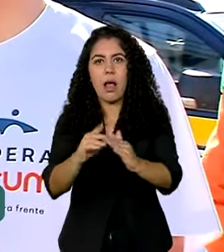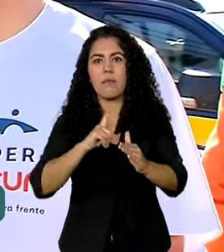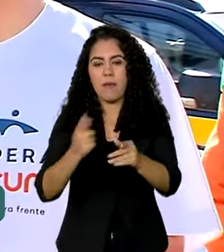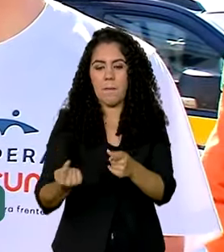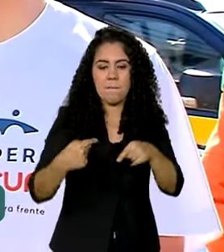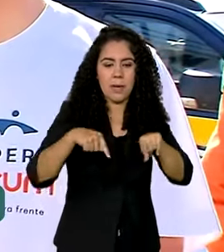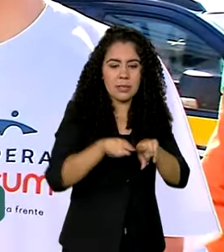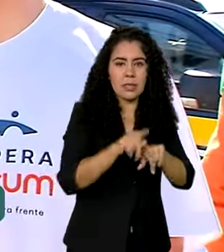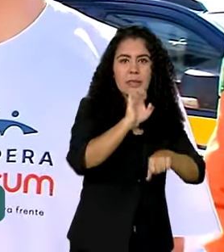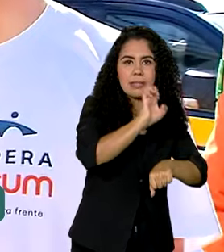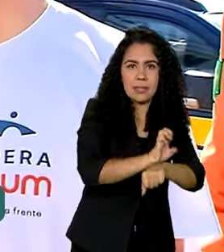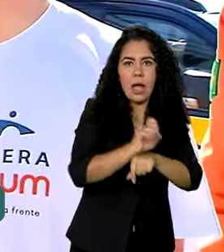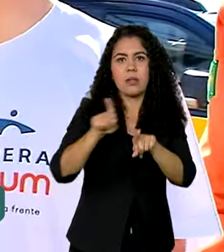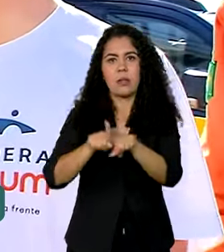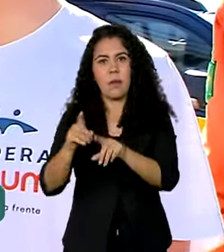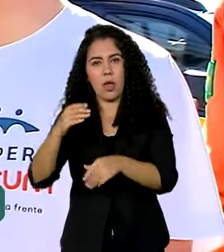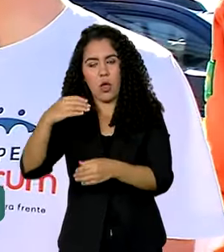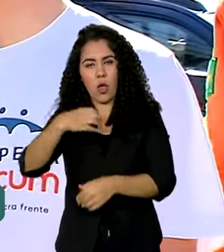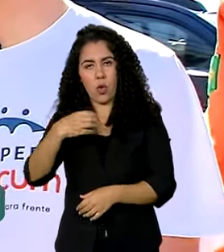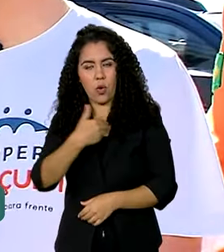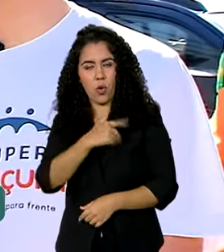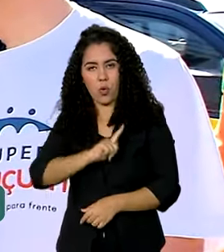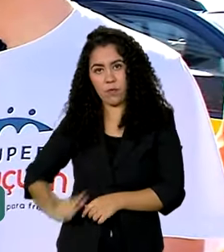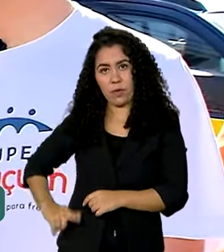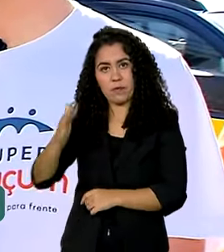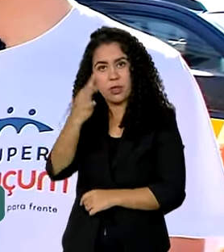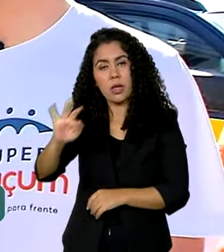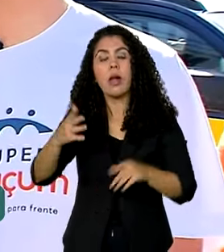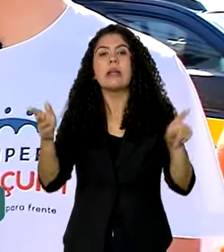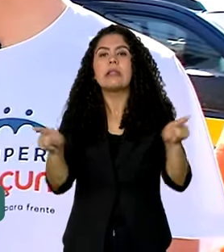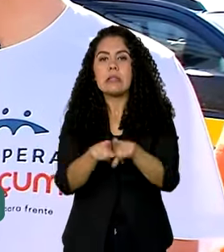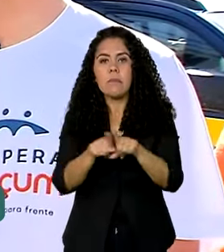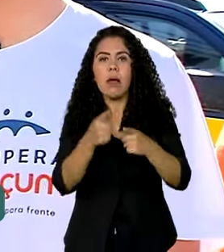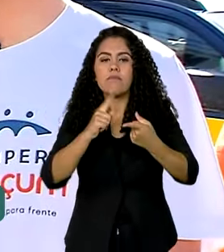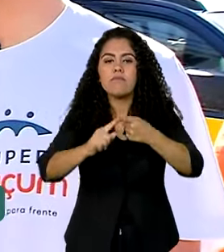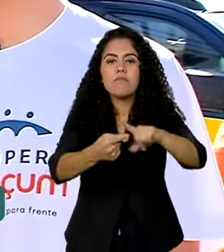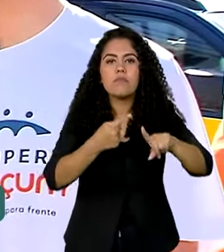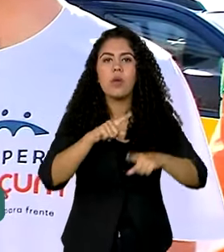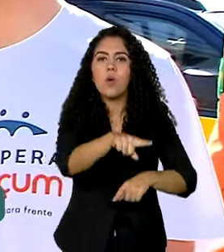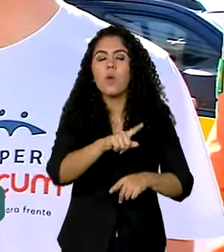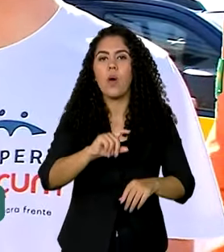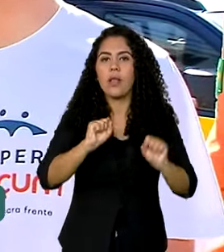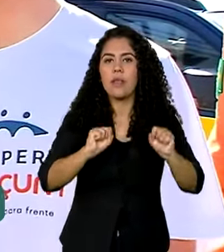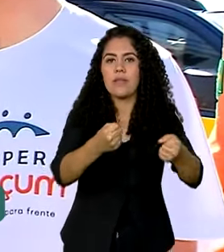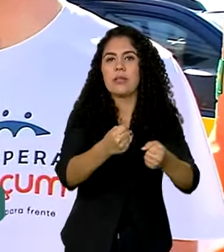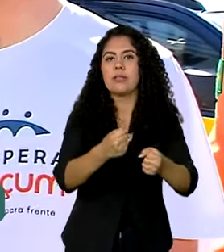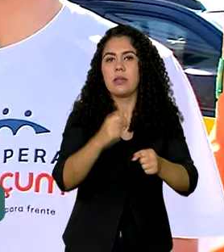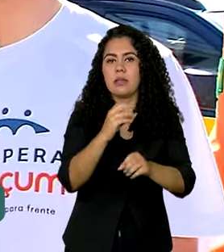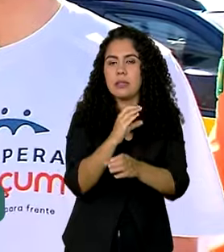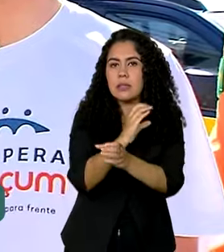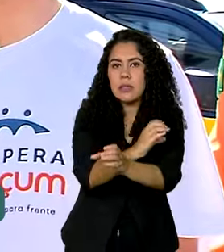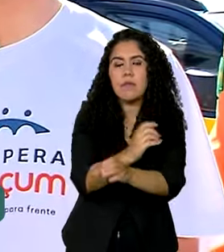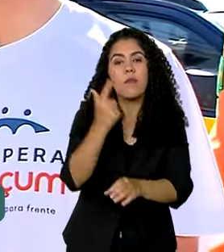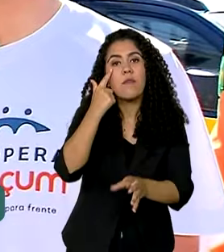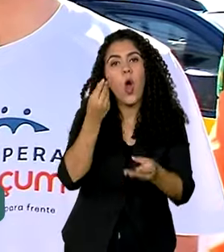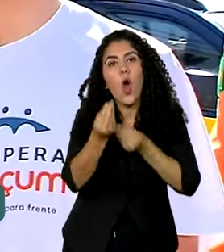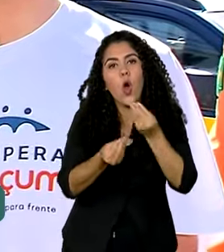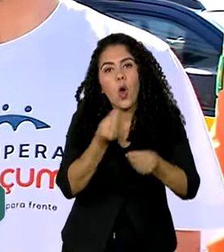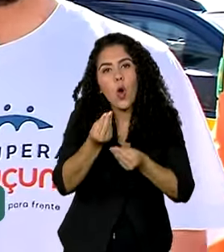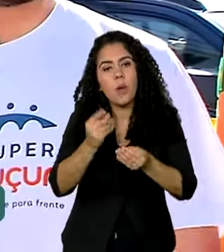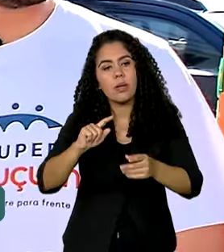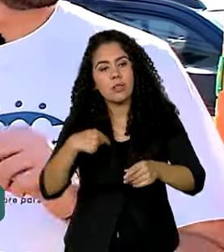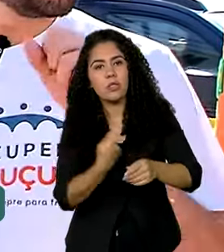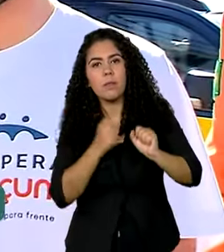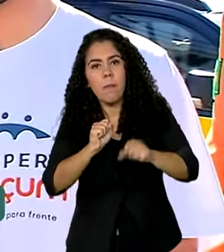Estado. E agora nós estamos vendo, com a Defesa Civil, como que o governo federal pode ajudar também na parte da